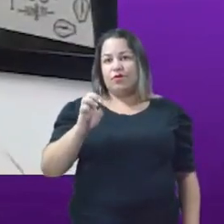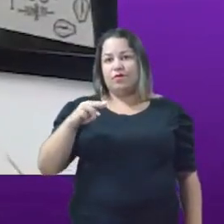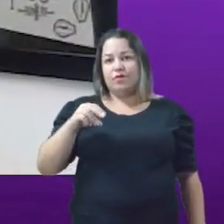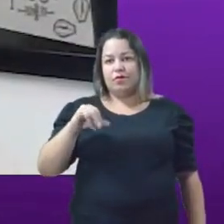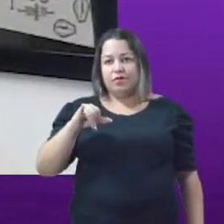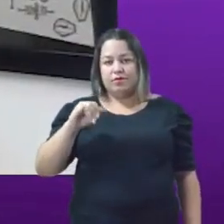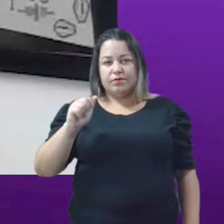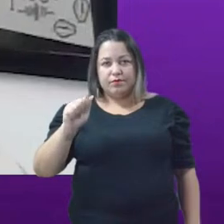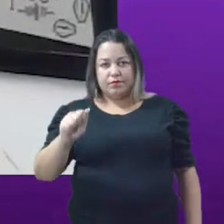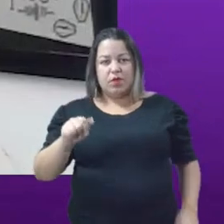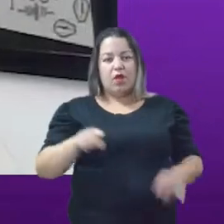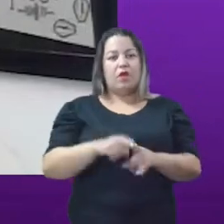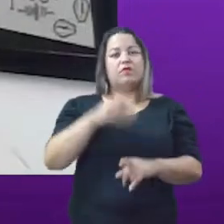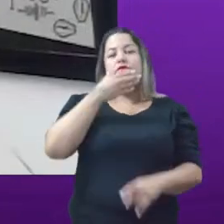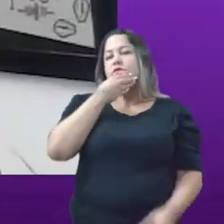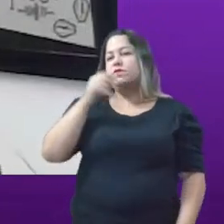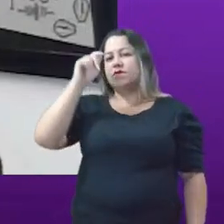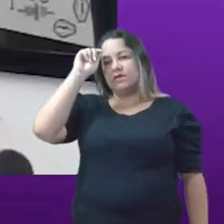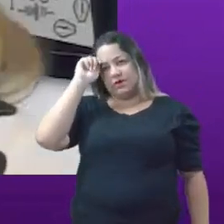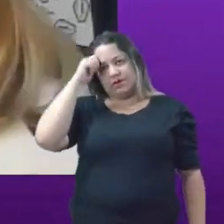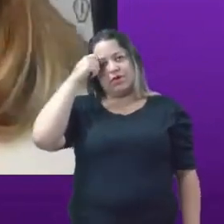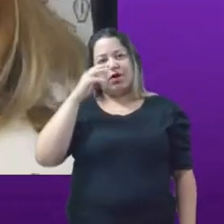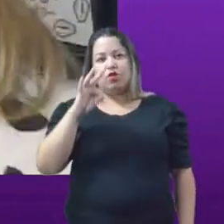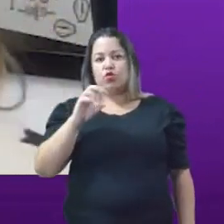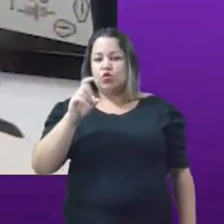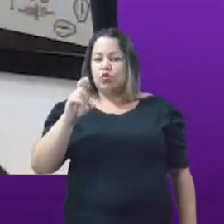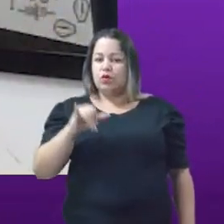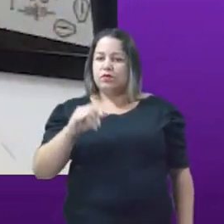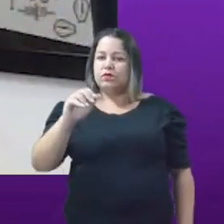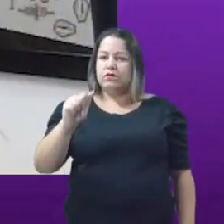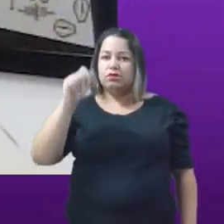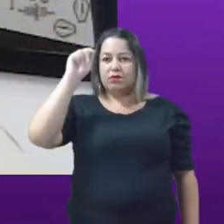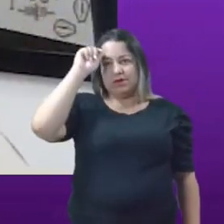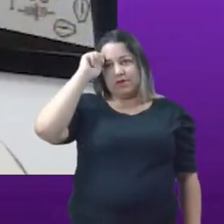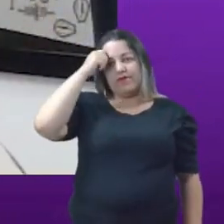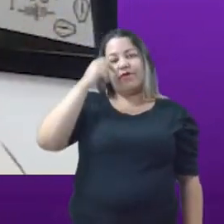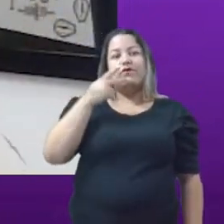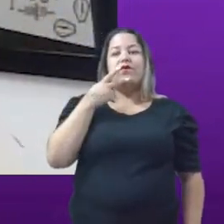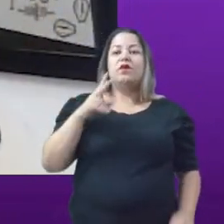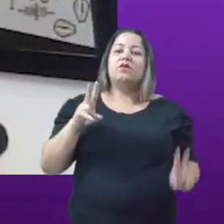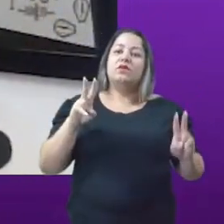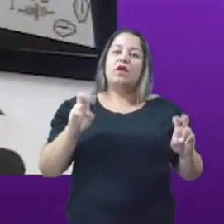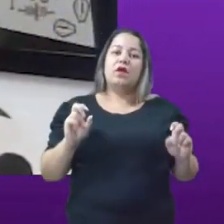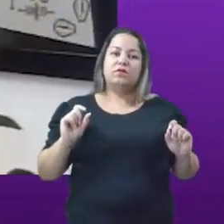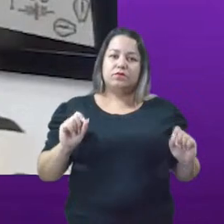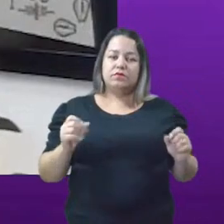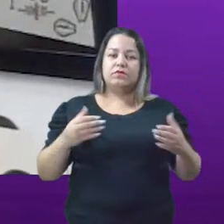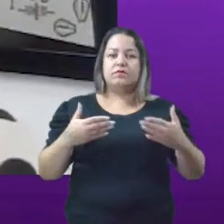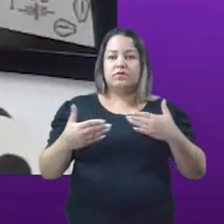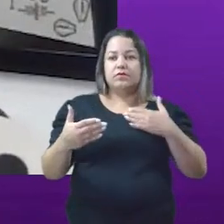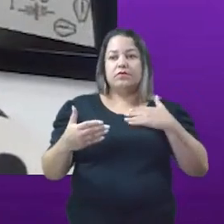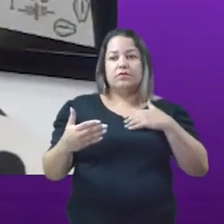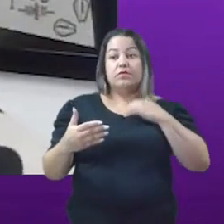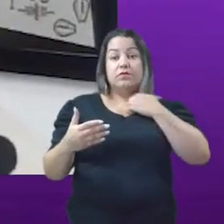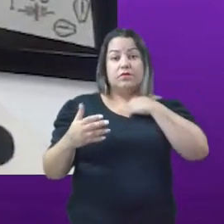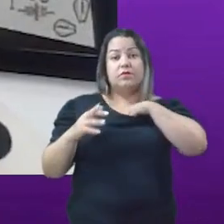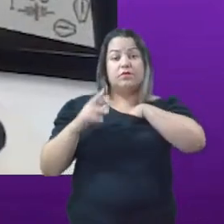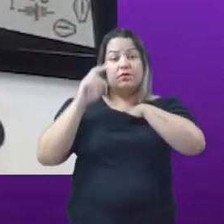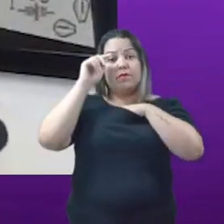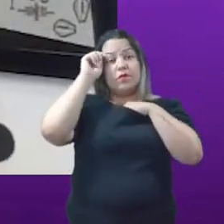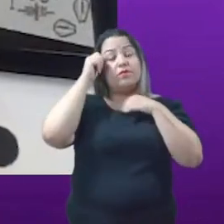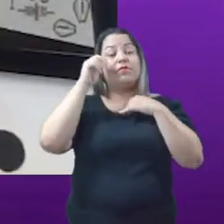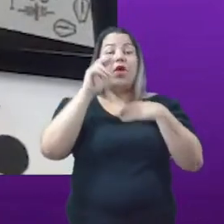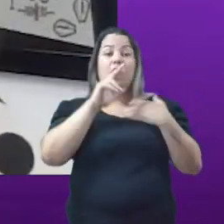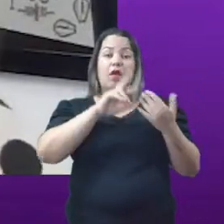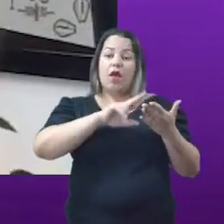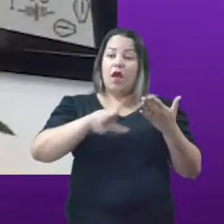né, os homens negros, essa masculinidade tóxica é muito difícil para os homens negros, a gente também vai falar um pouco mais adiante desse recorte de raça. Então,